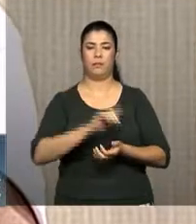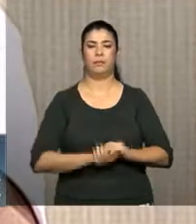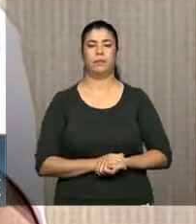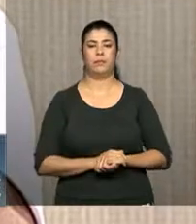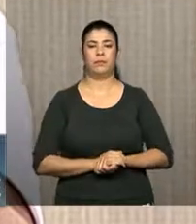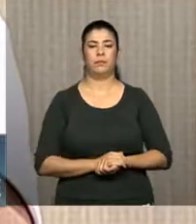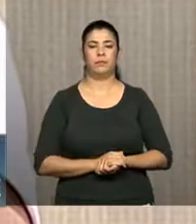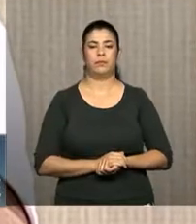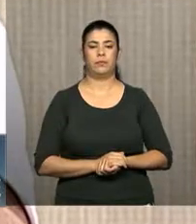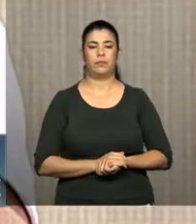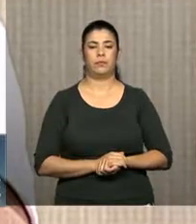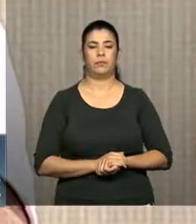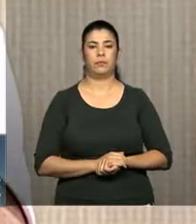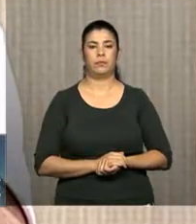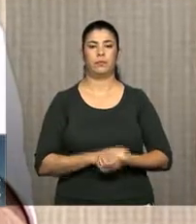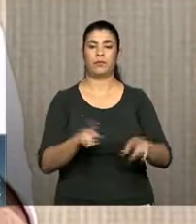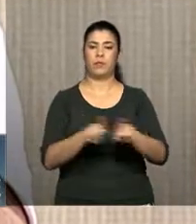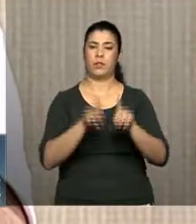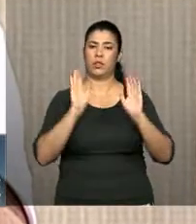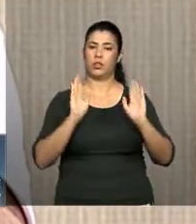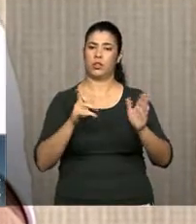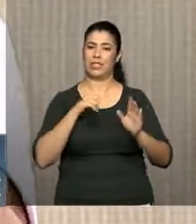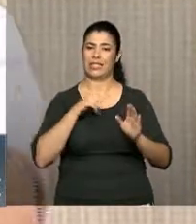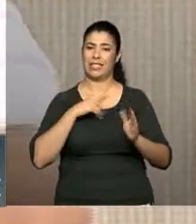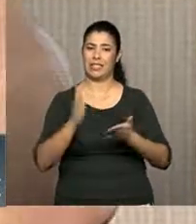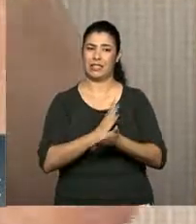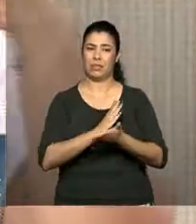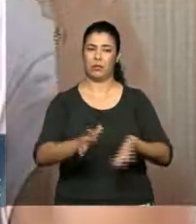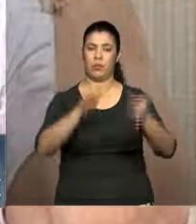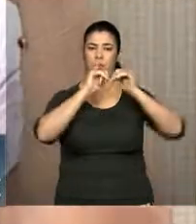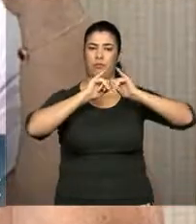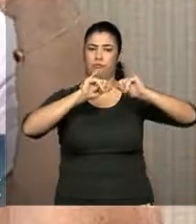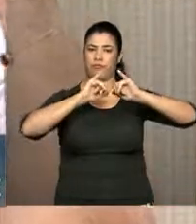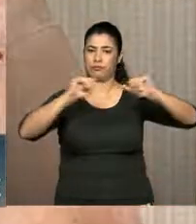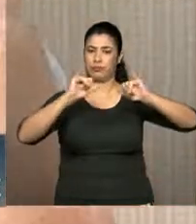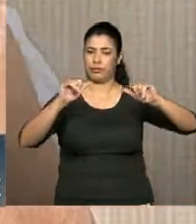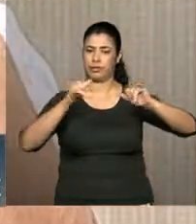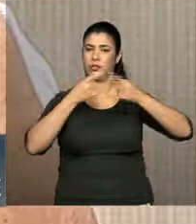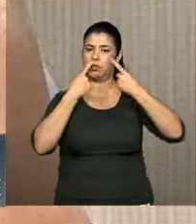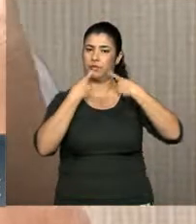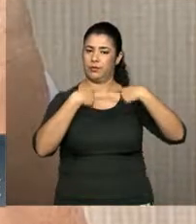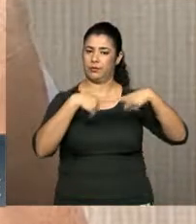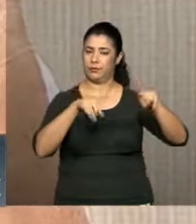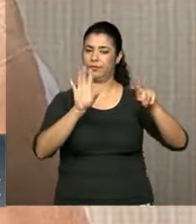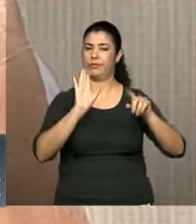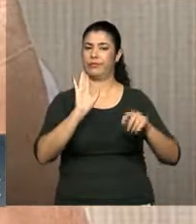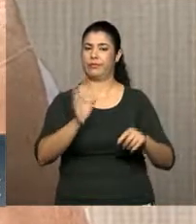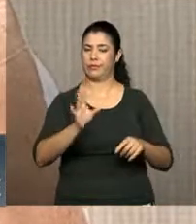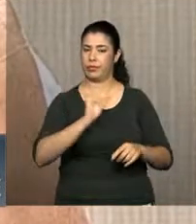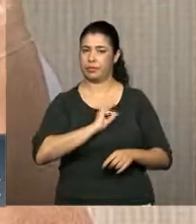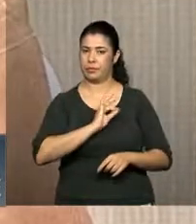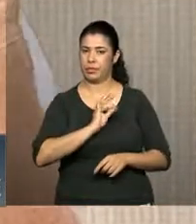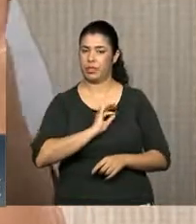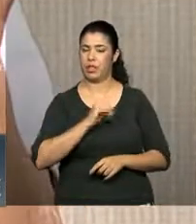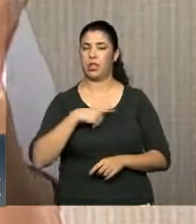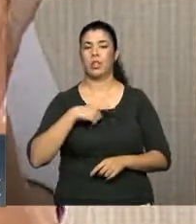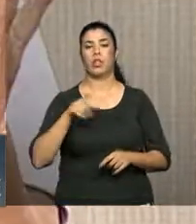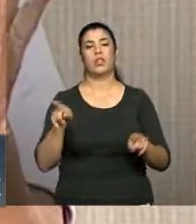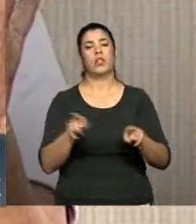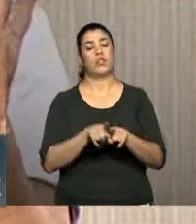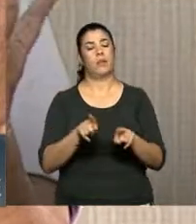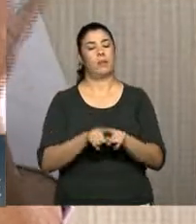nós já temos algumas denúncias como depois do assassinato né vieram outras denúncias nós vamos